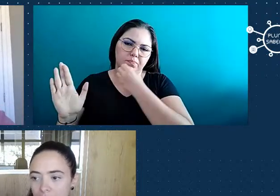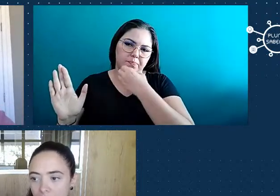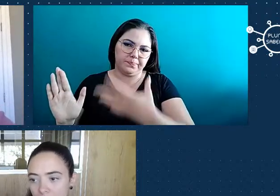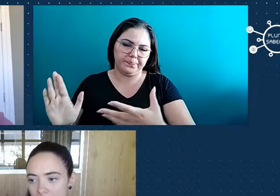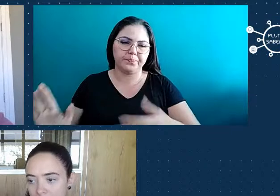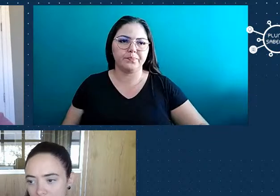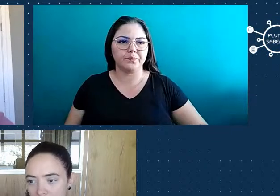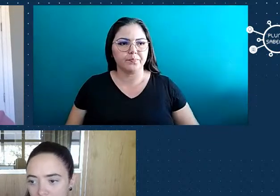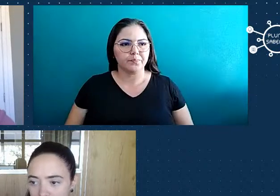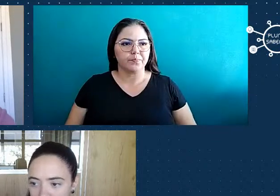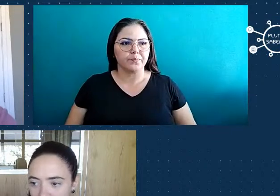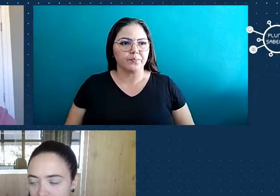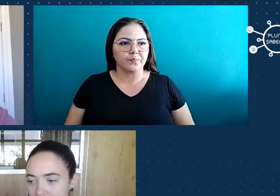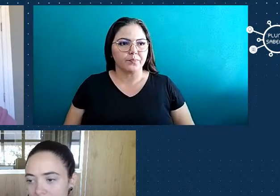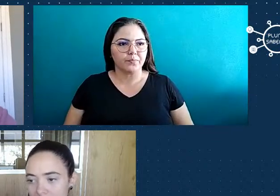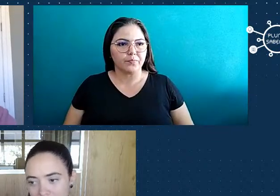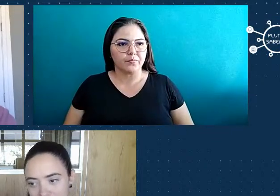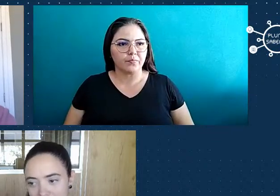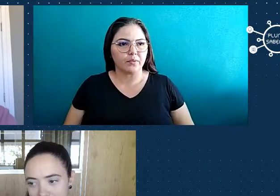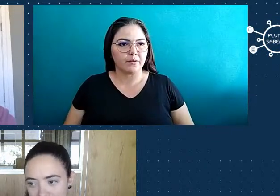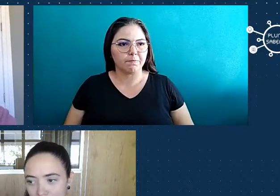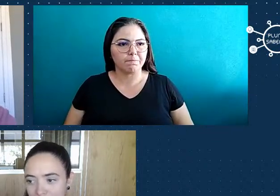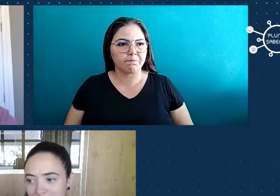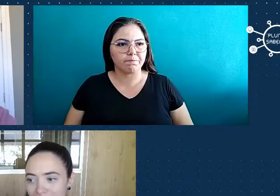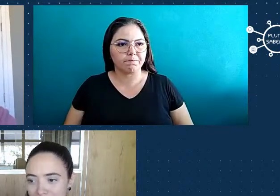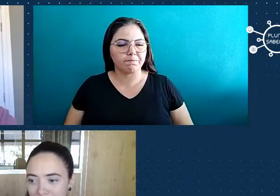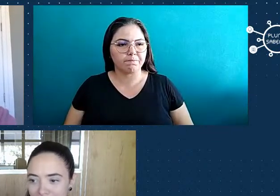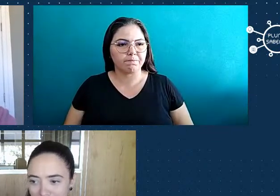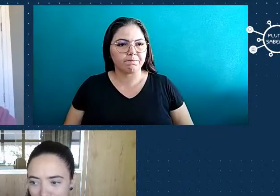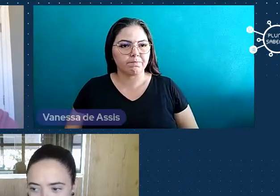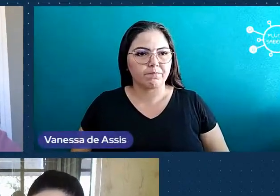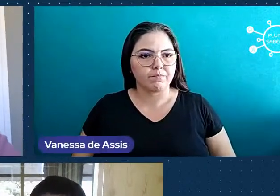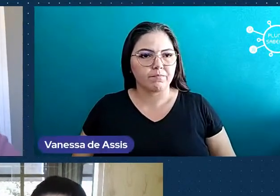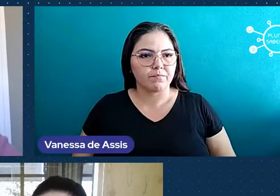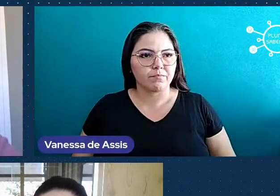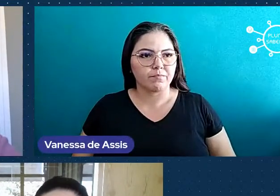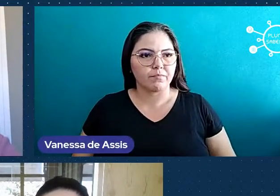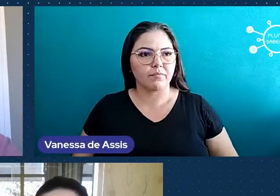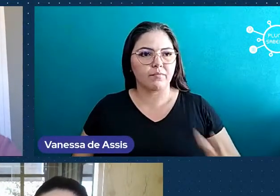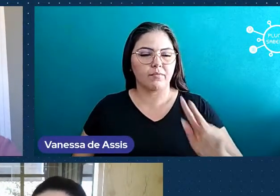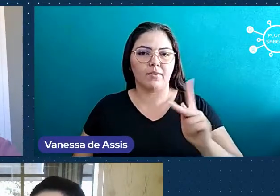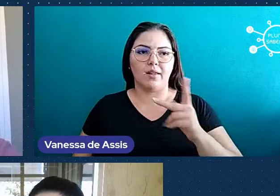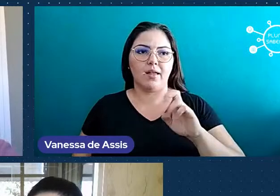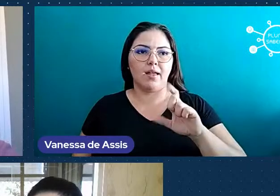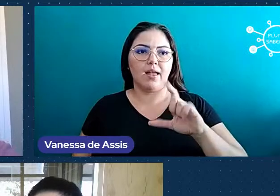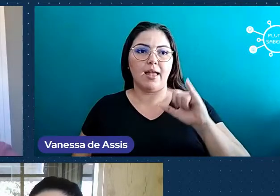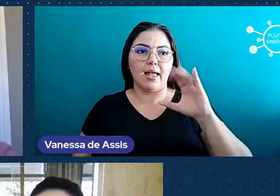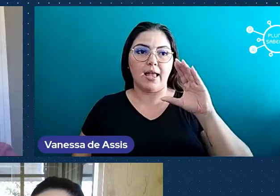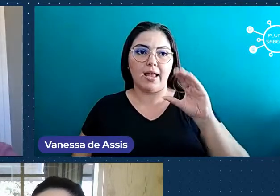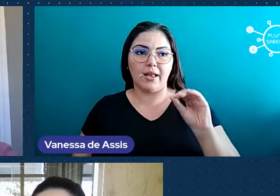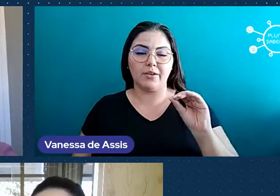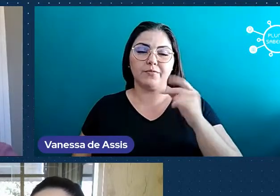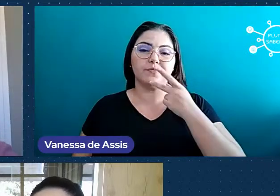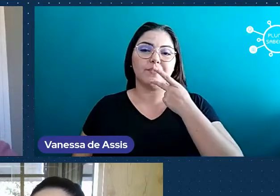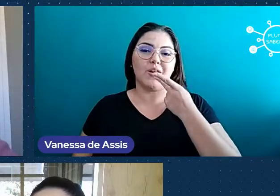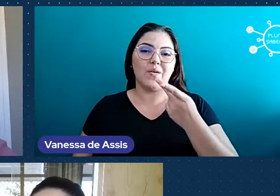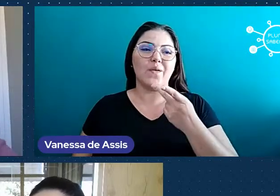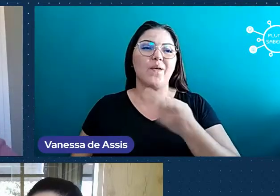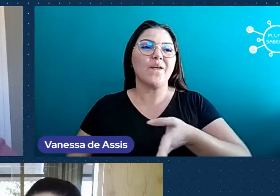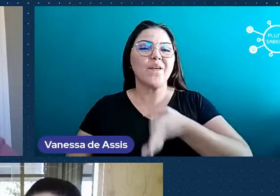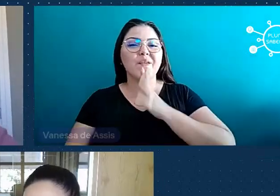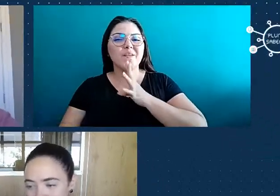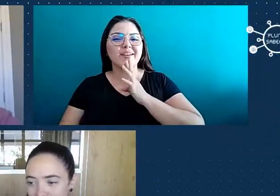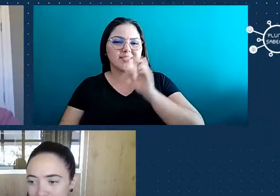Ótimo. O Hélio Oliveira, ele iniciou dizendo que teve a oportunidade de conhecer o professor na secretaria da FACED, e aí